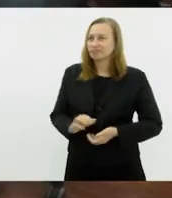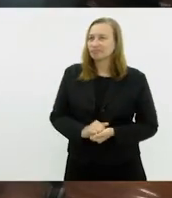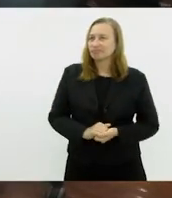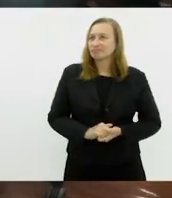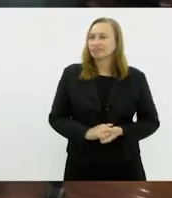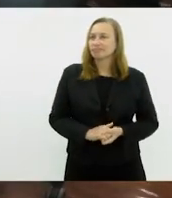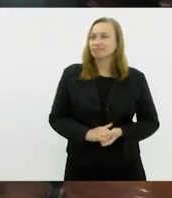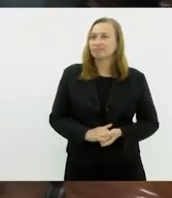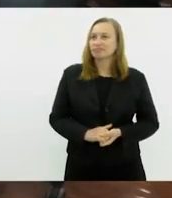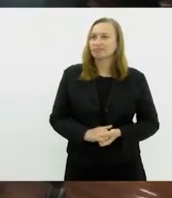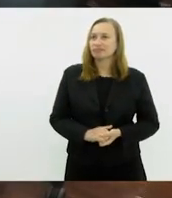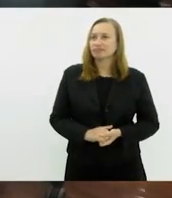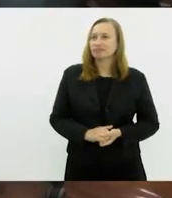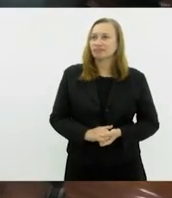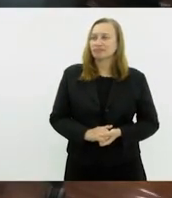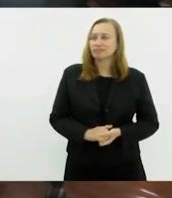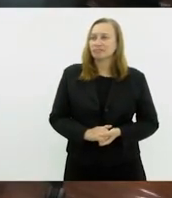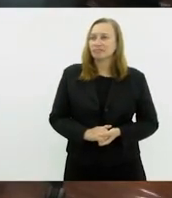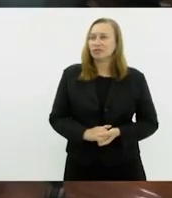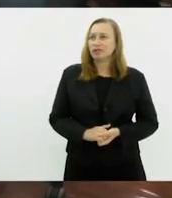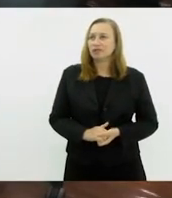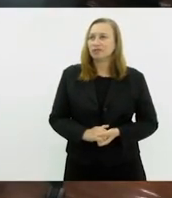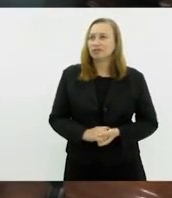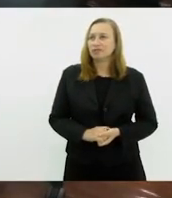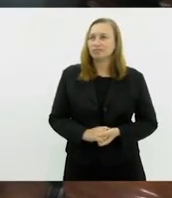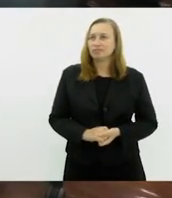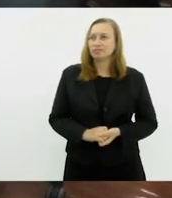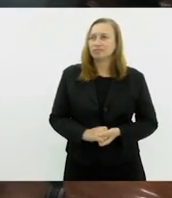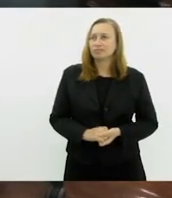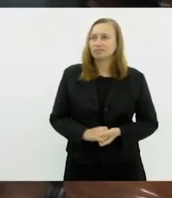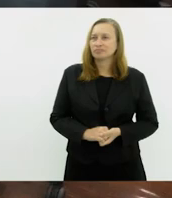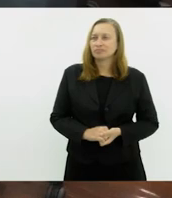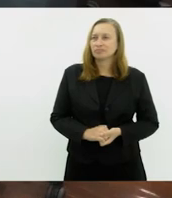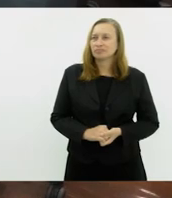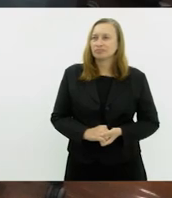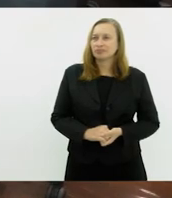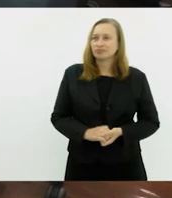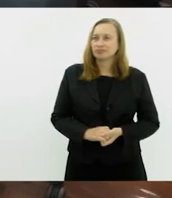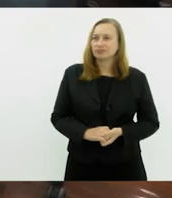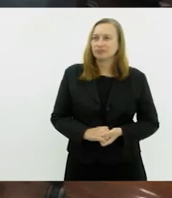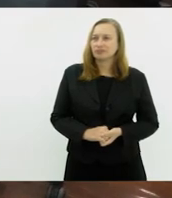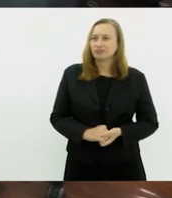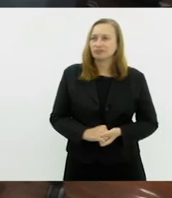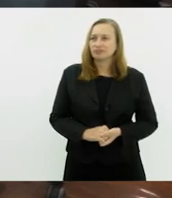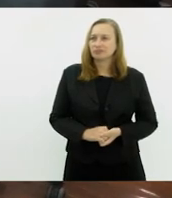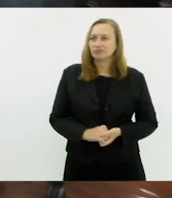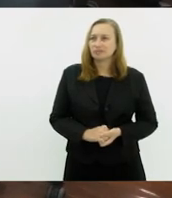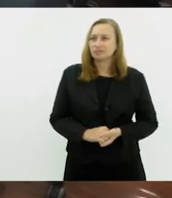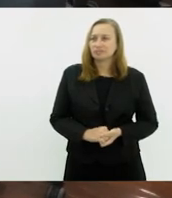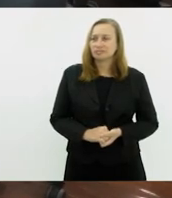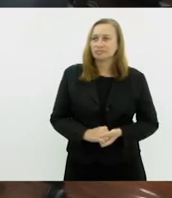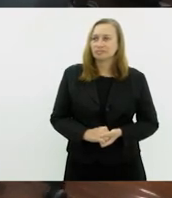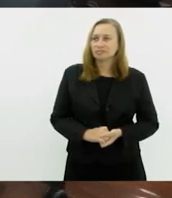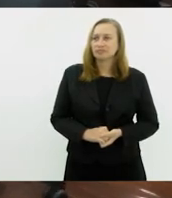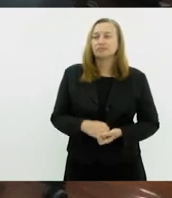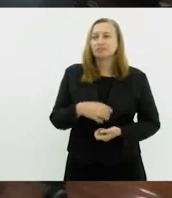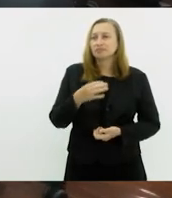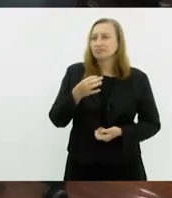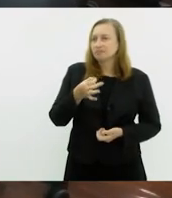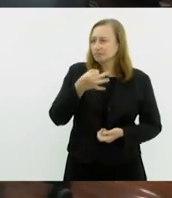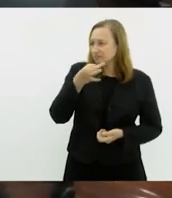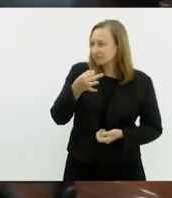liberdade obrigado obgado o teu depoimento também muito sincero